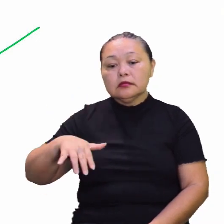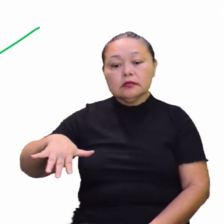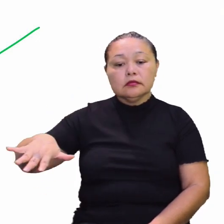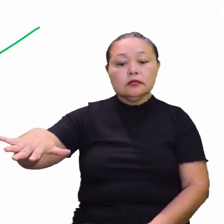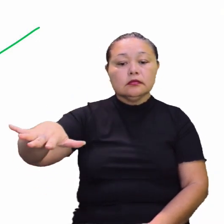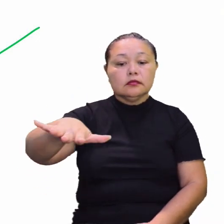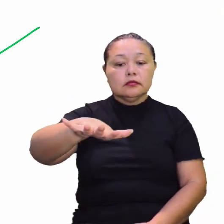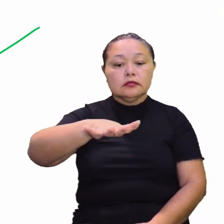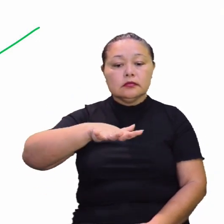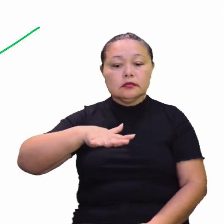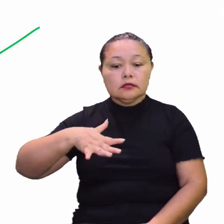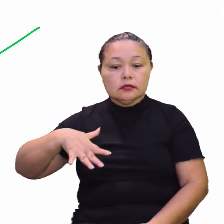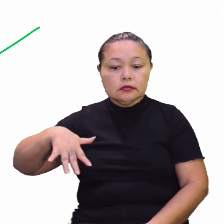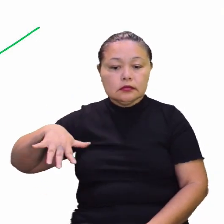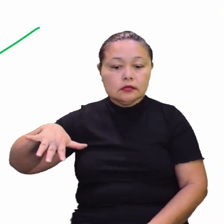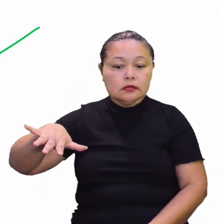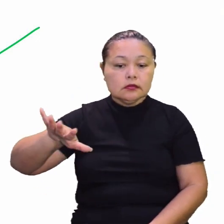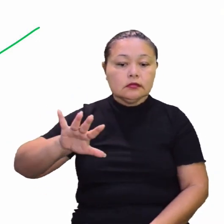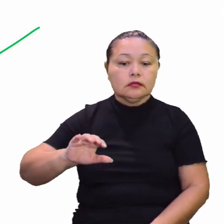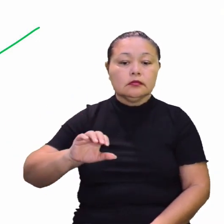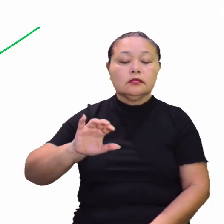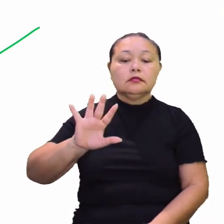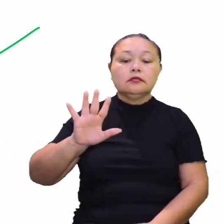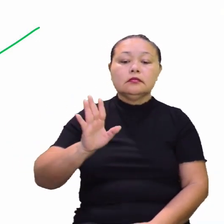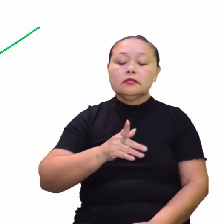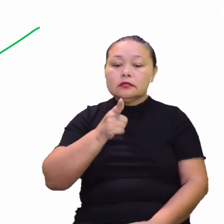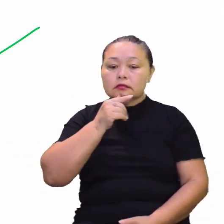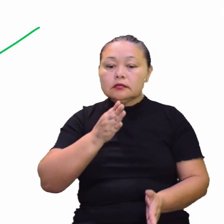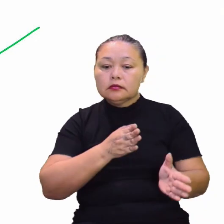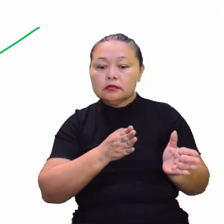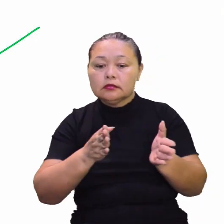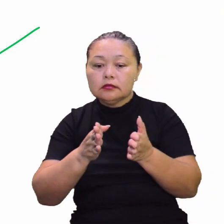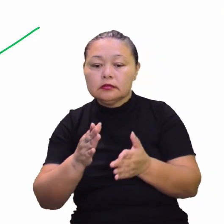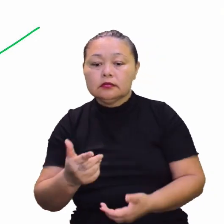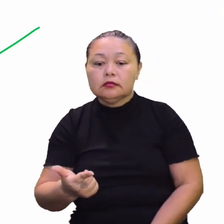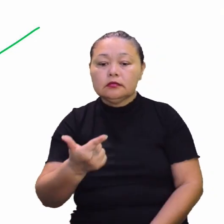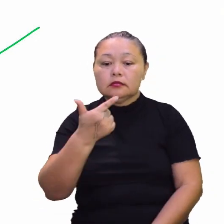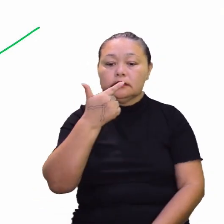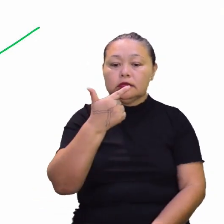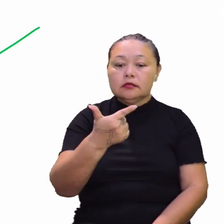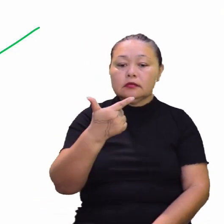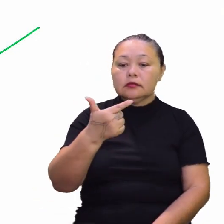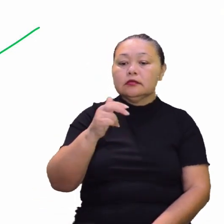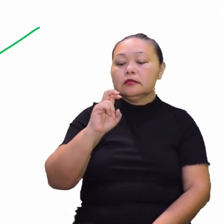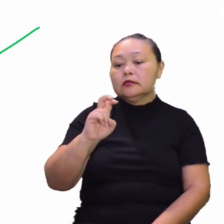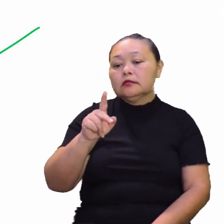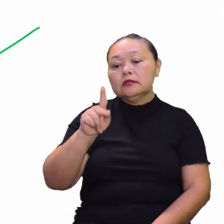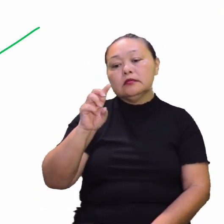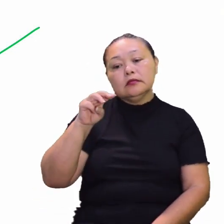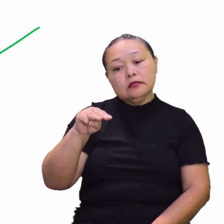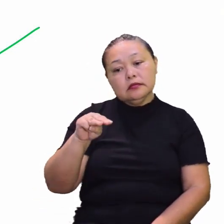15.638 quilômetros quadrados, o rio principal, 225 quilômetros.